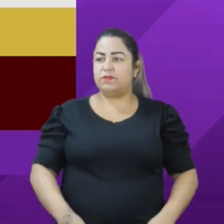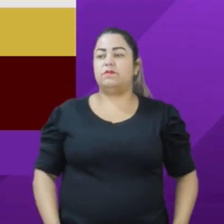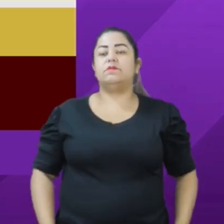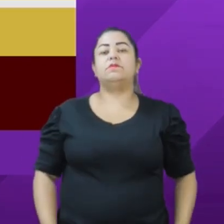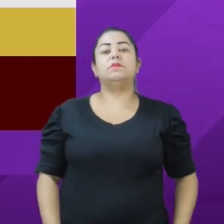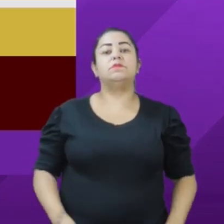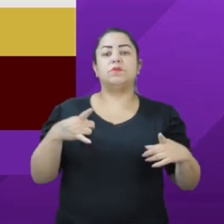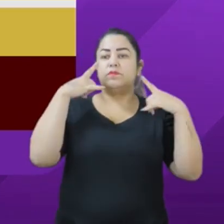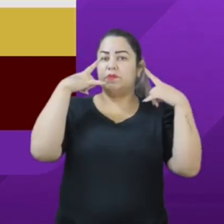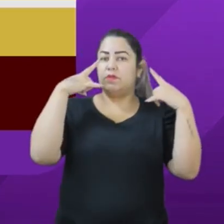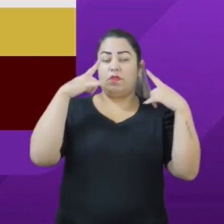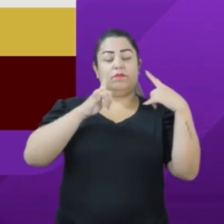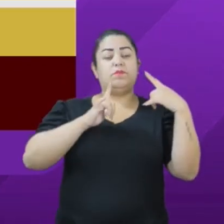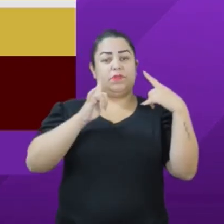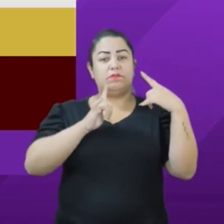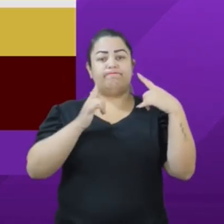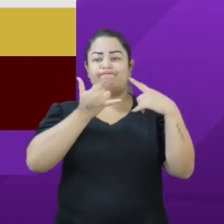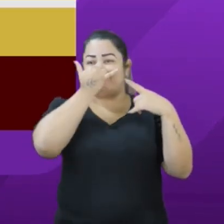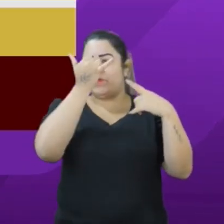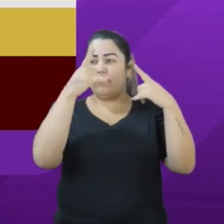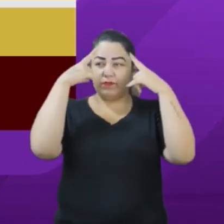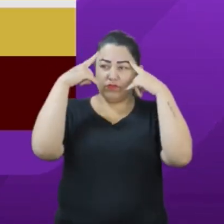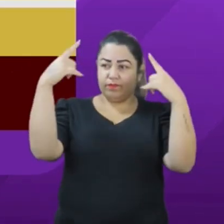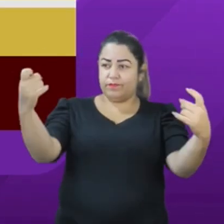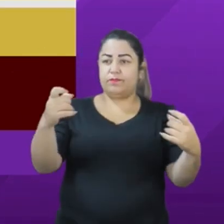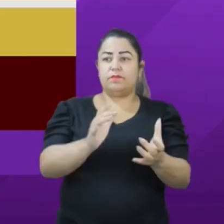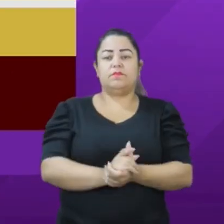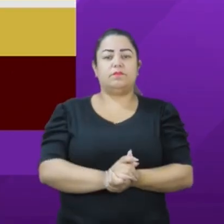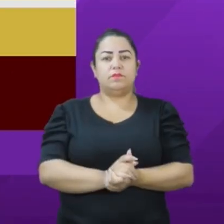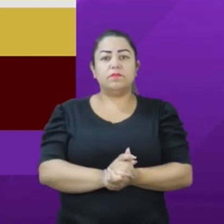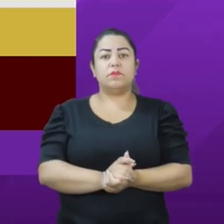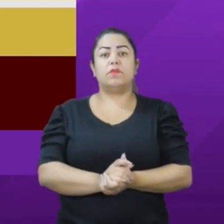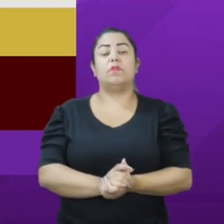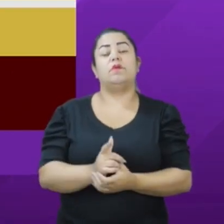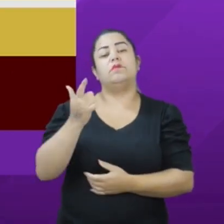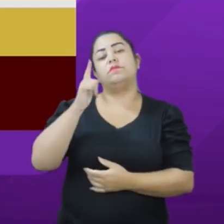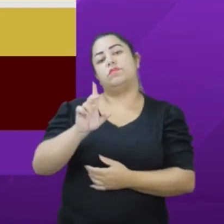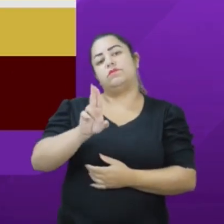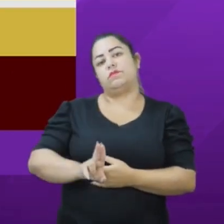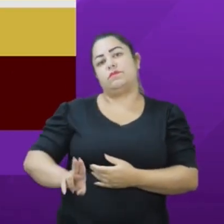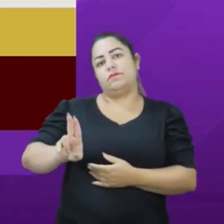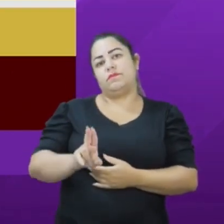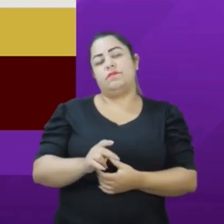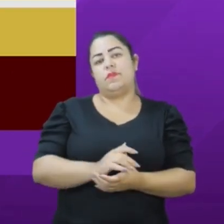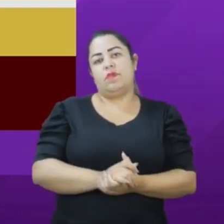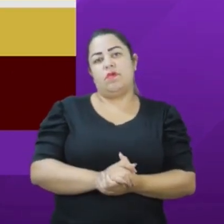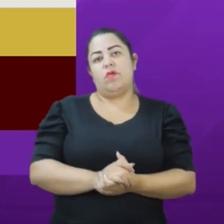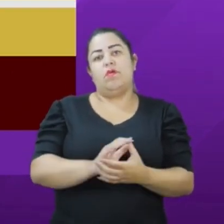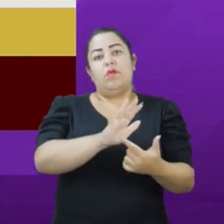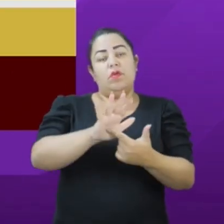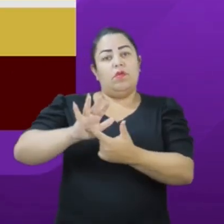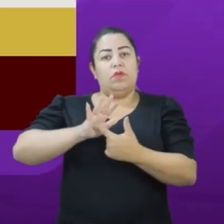de violência e a supressão da revitimização no âmbito institucional. Isso demonstra